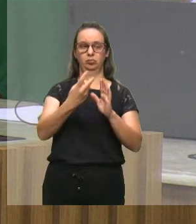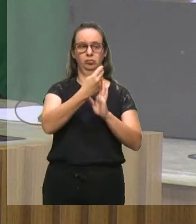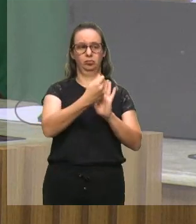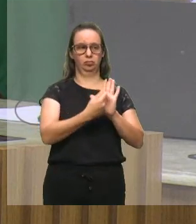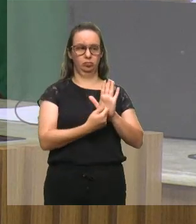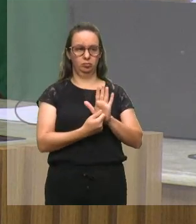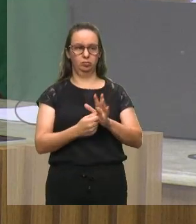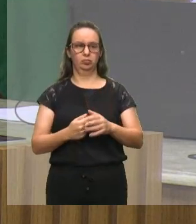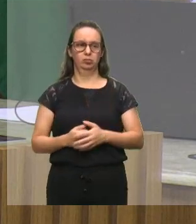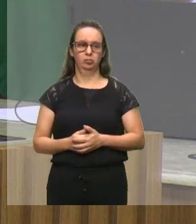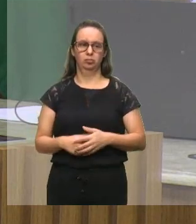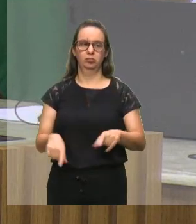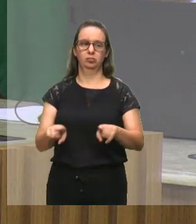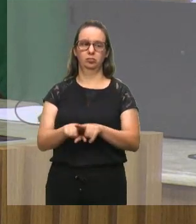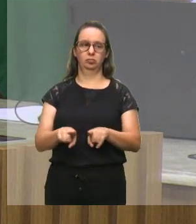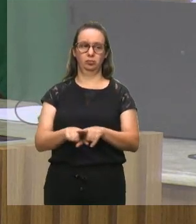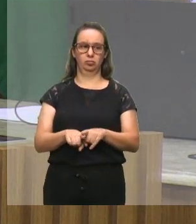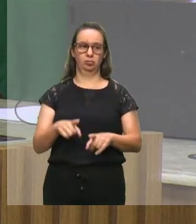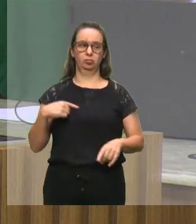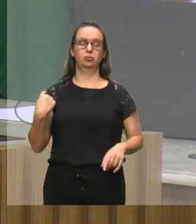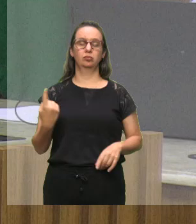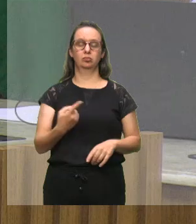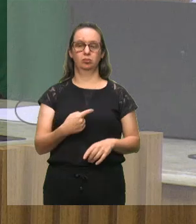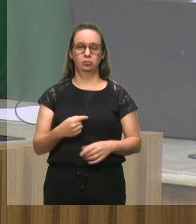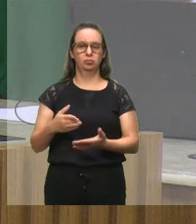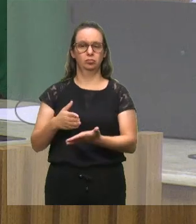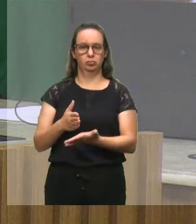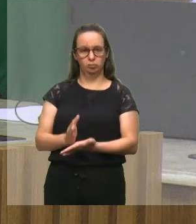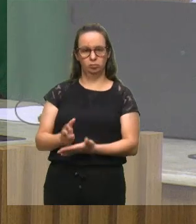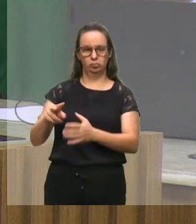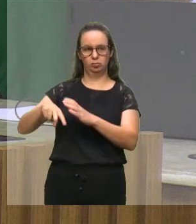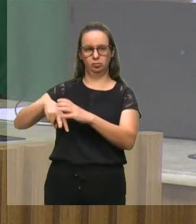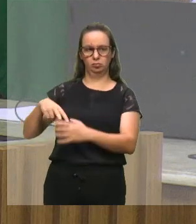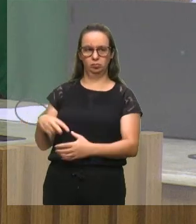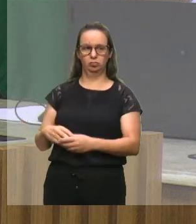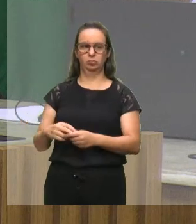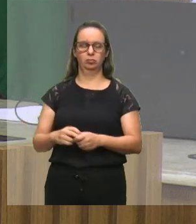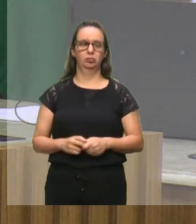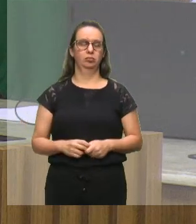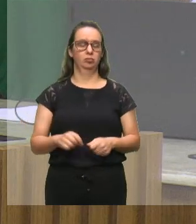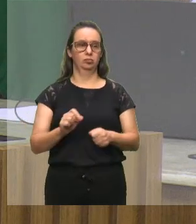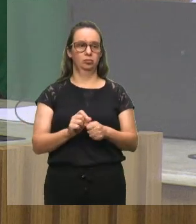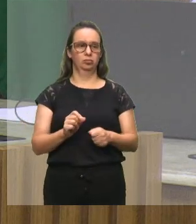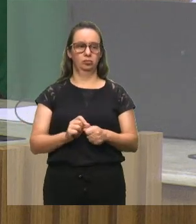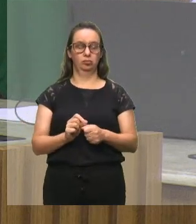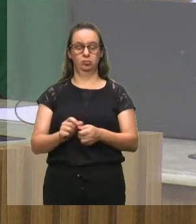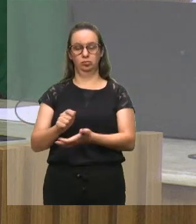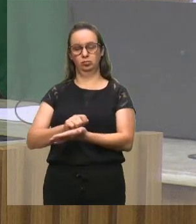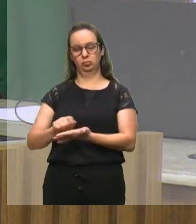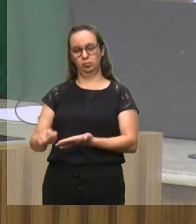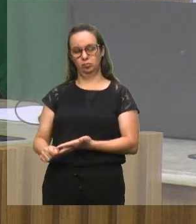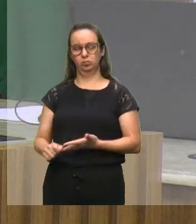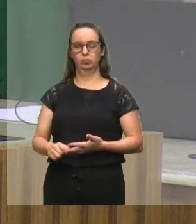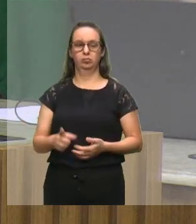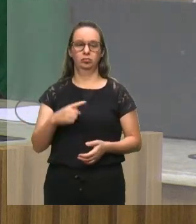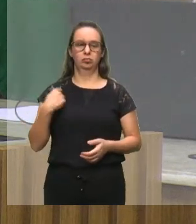nossa participação é usar a tribuna e deixar por escrito essa nossa contribuição. Obrigado.